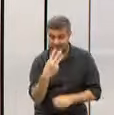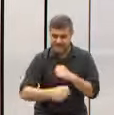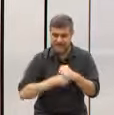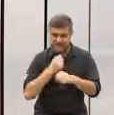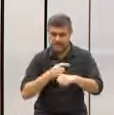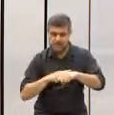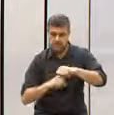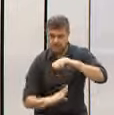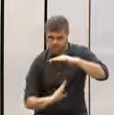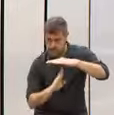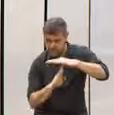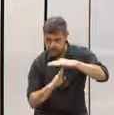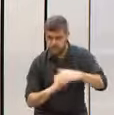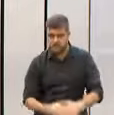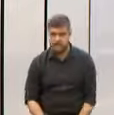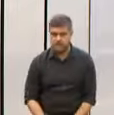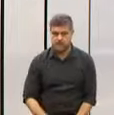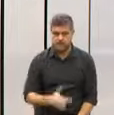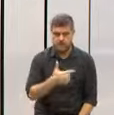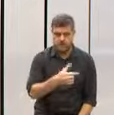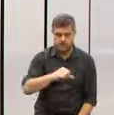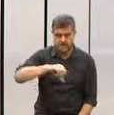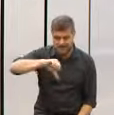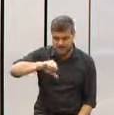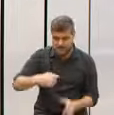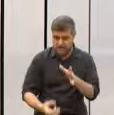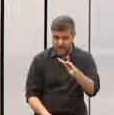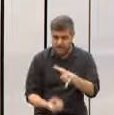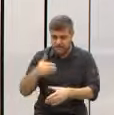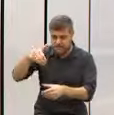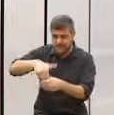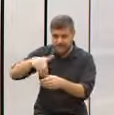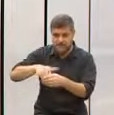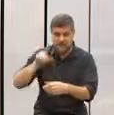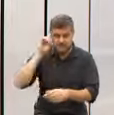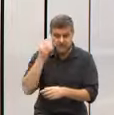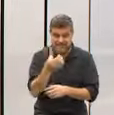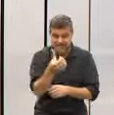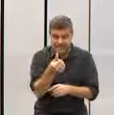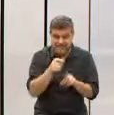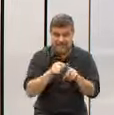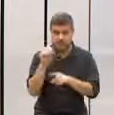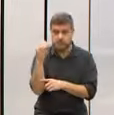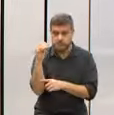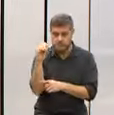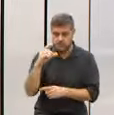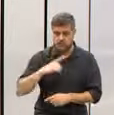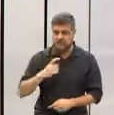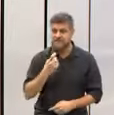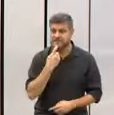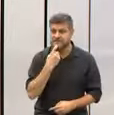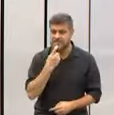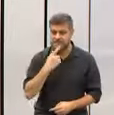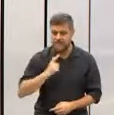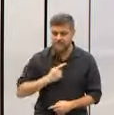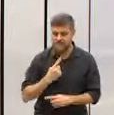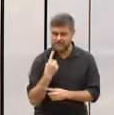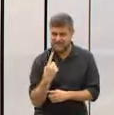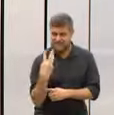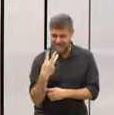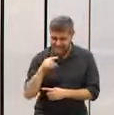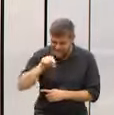para um período de 3 anos. Em 2019, a eleição aconteceu no dia 6 de outubro e aqui em Campinas contou com mais